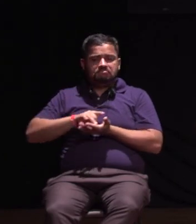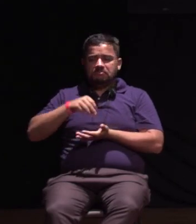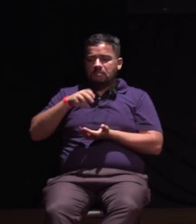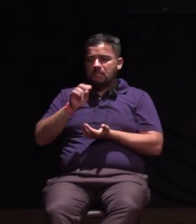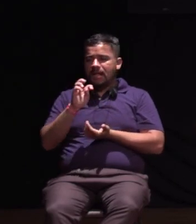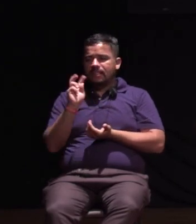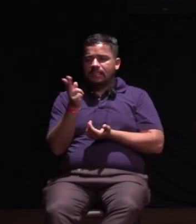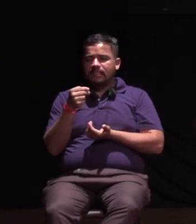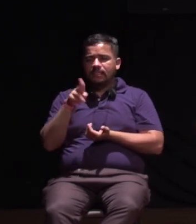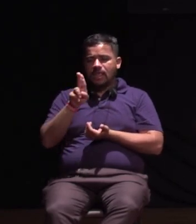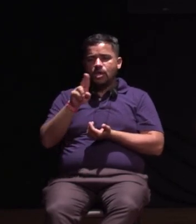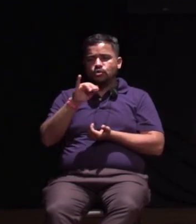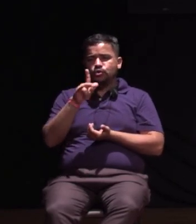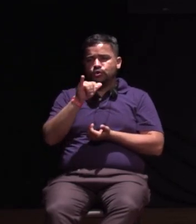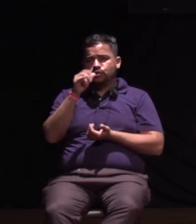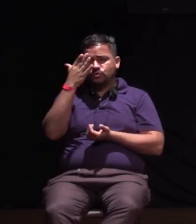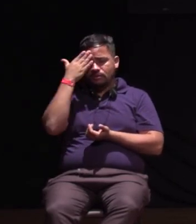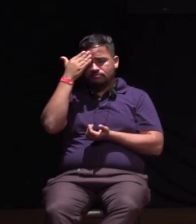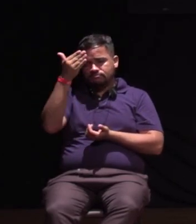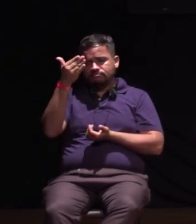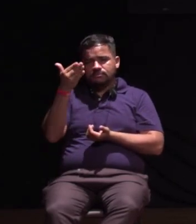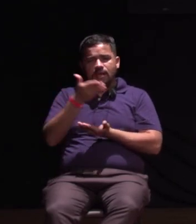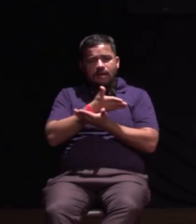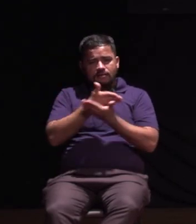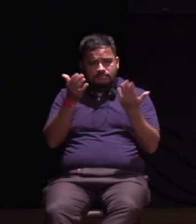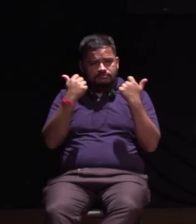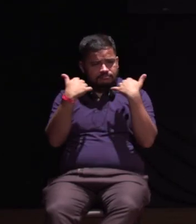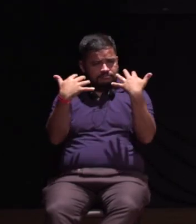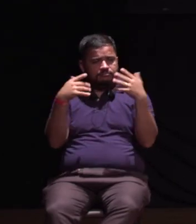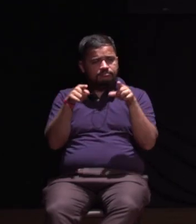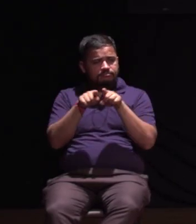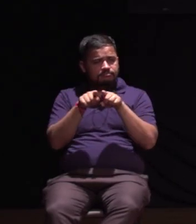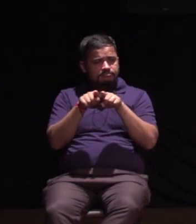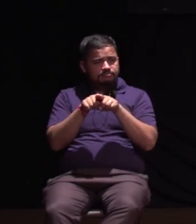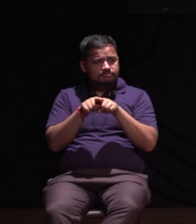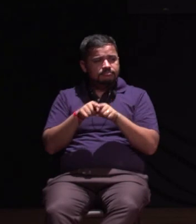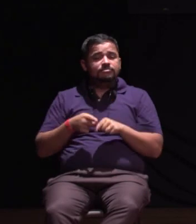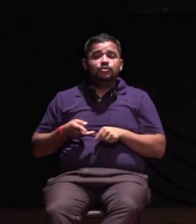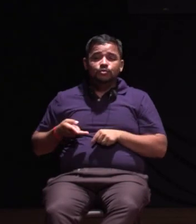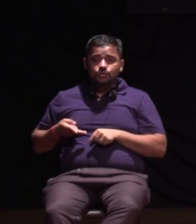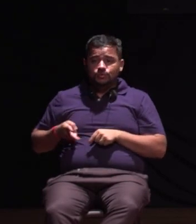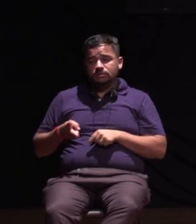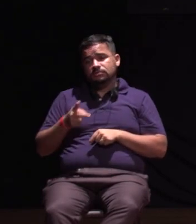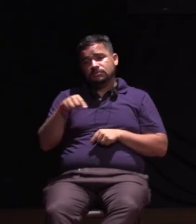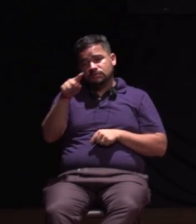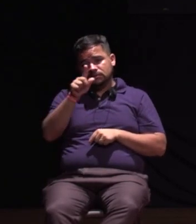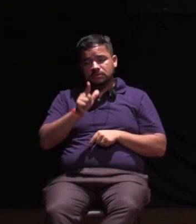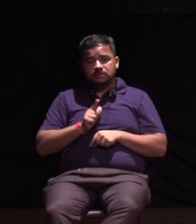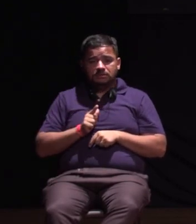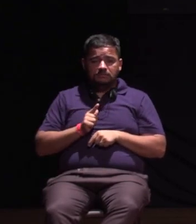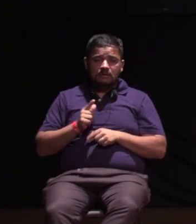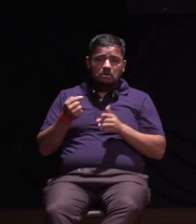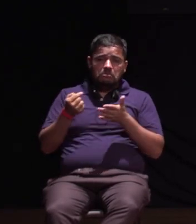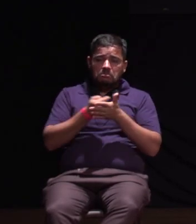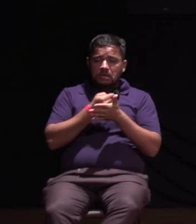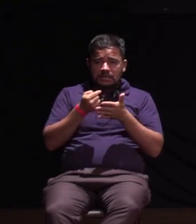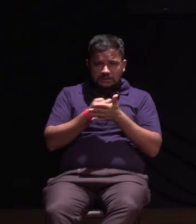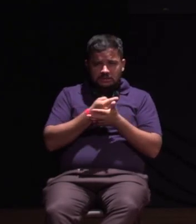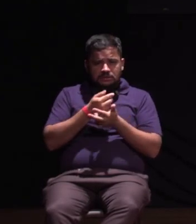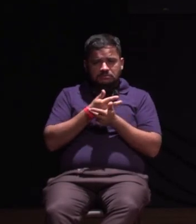Júlia, Cláudia, muito obrigada. Obrigada ao público. E continuaremos aqui, se vocês têm mais questões,